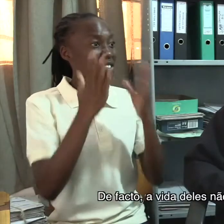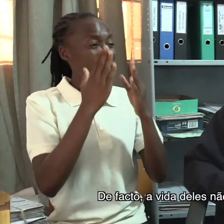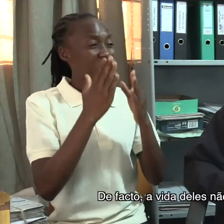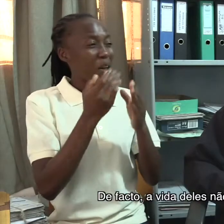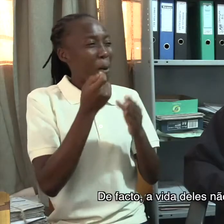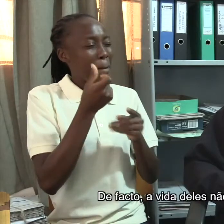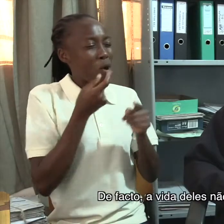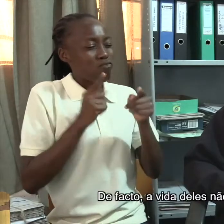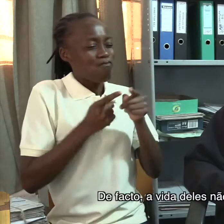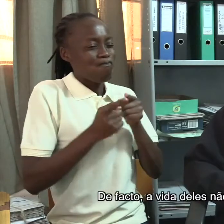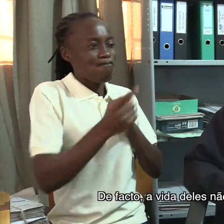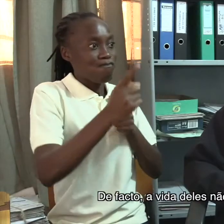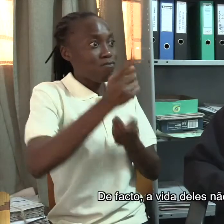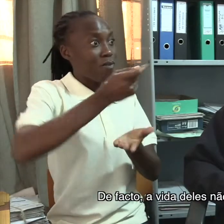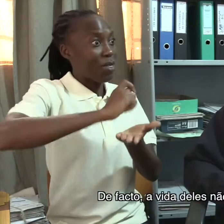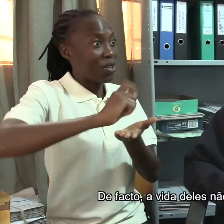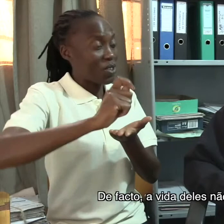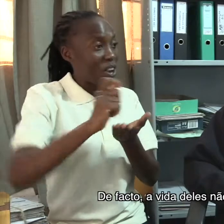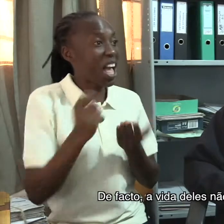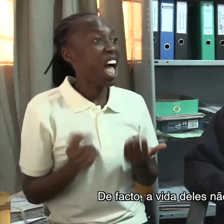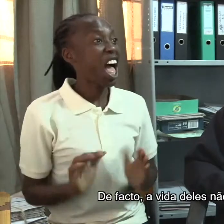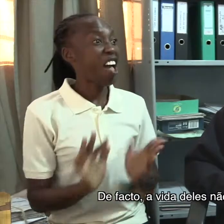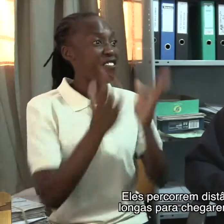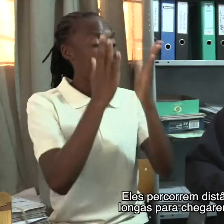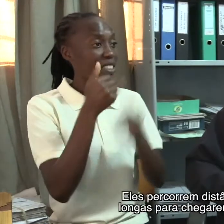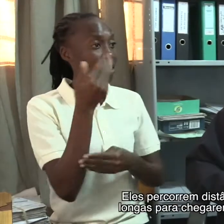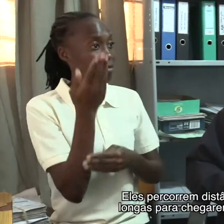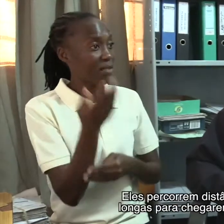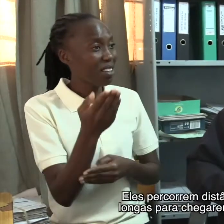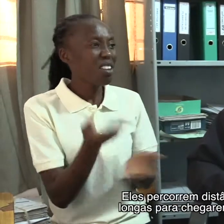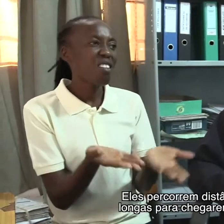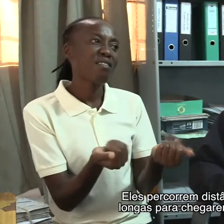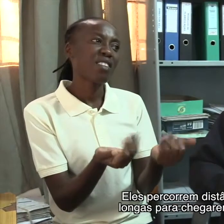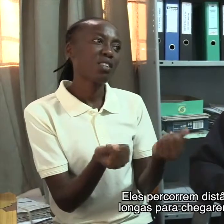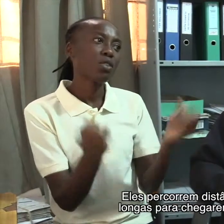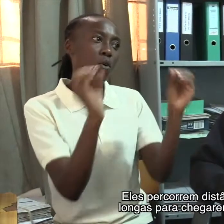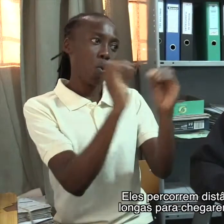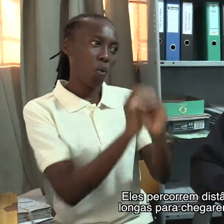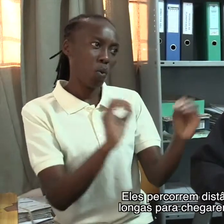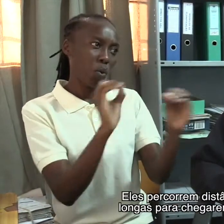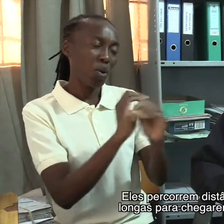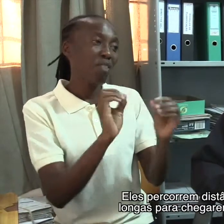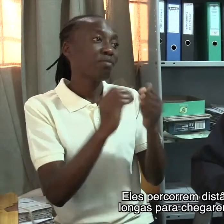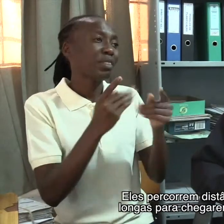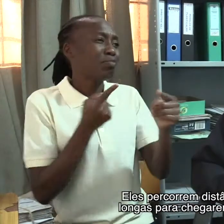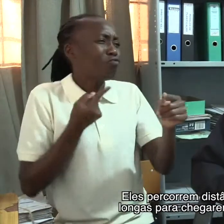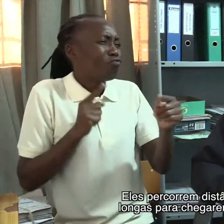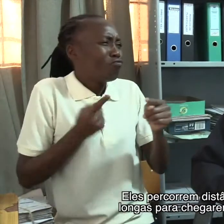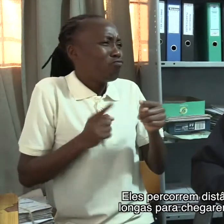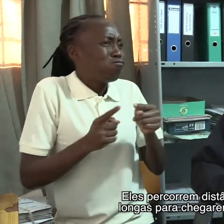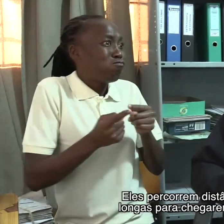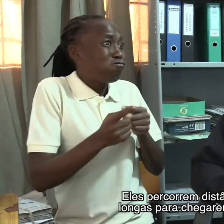não tem sido fácil. Eles percorrem distâncias bem